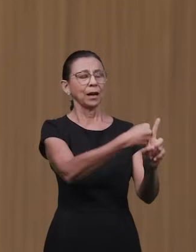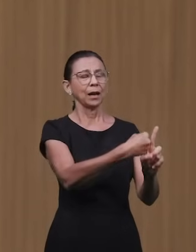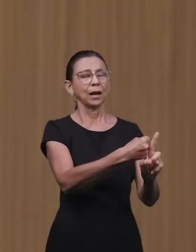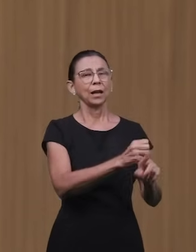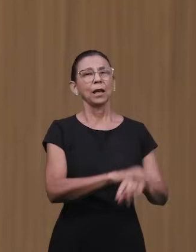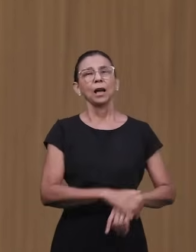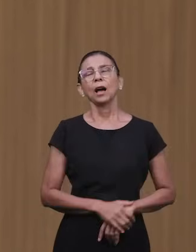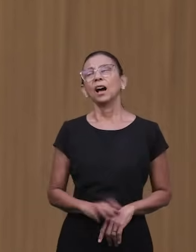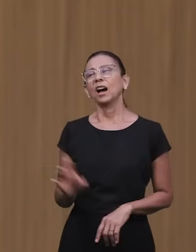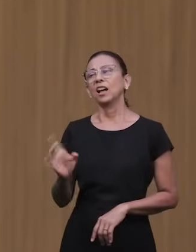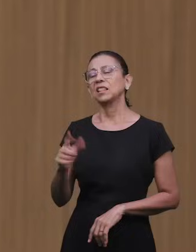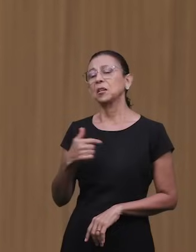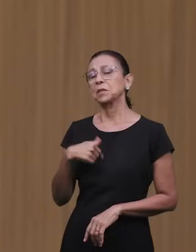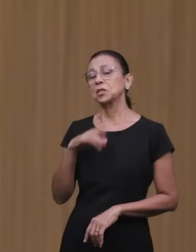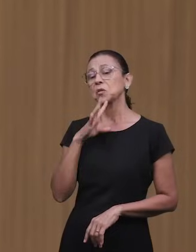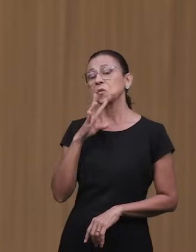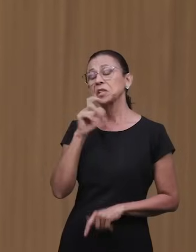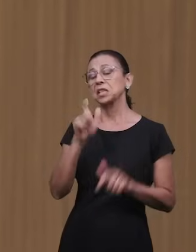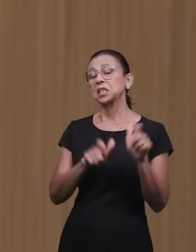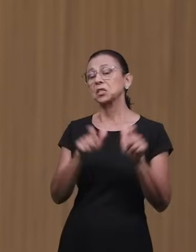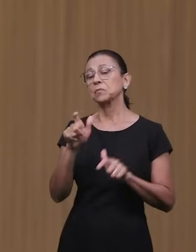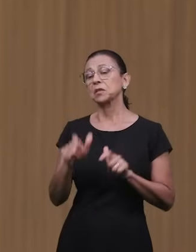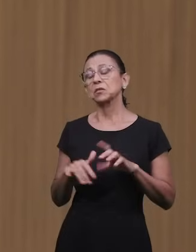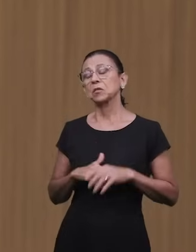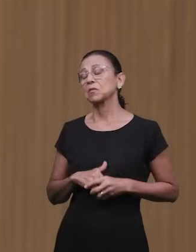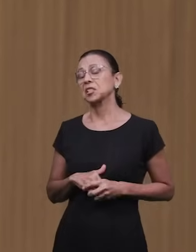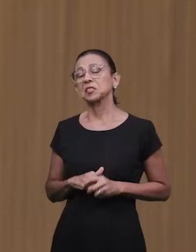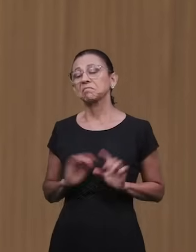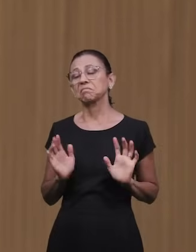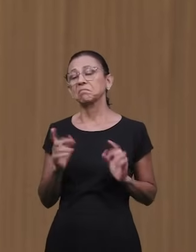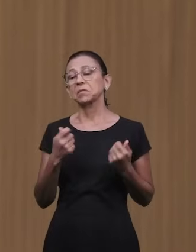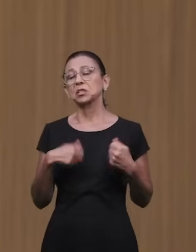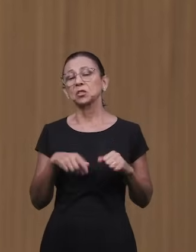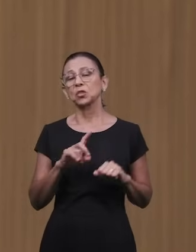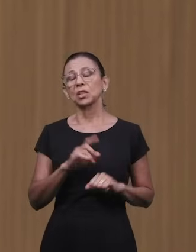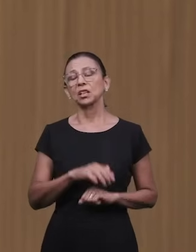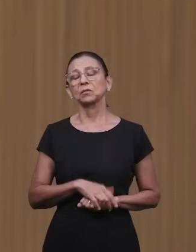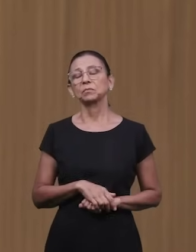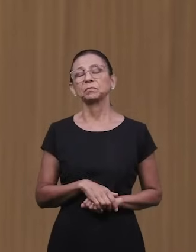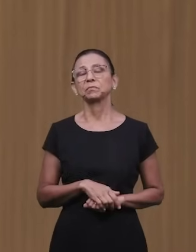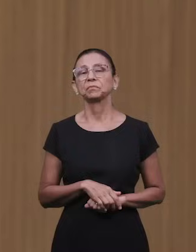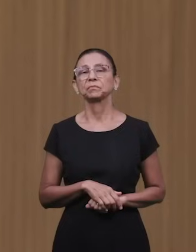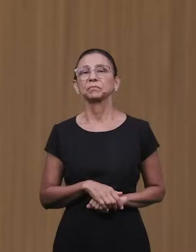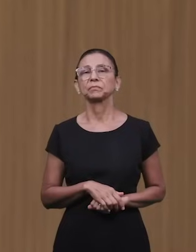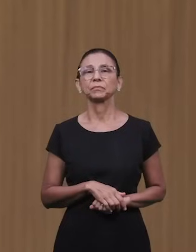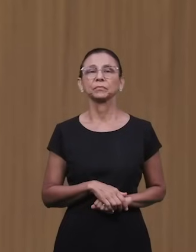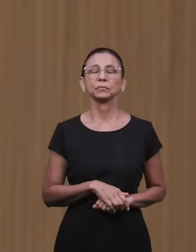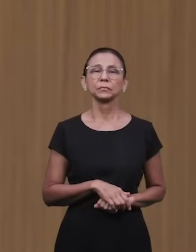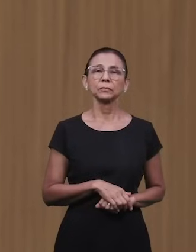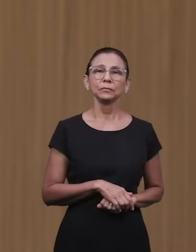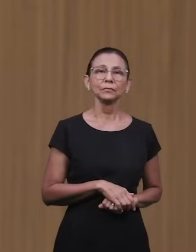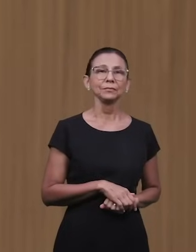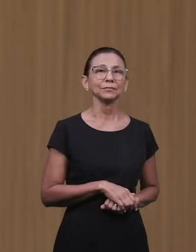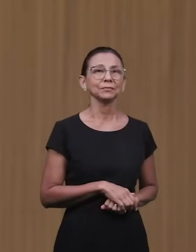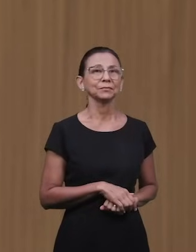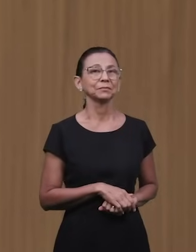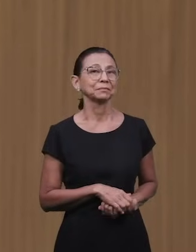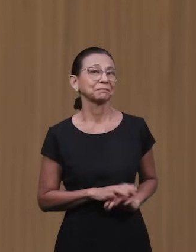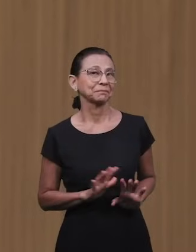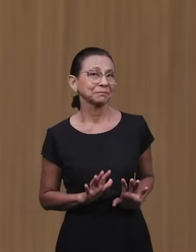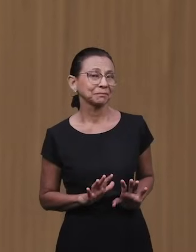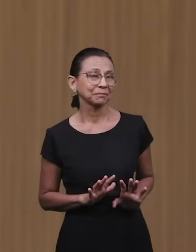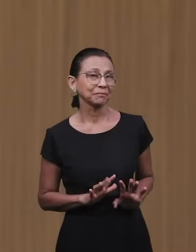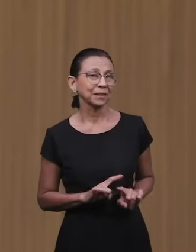alguém pode pensar assim, mas eu conheço pessoas que por boas causas deram a vida. Mas Jesus, em primeiro lugar, ele